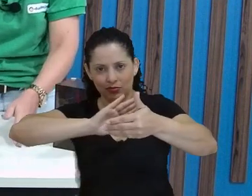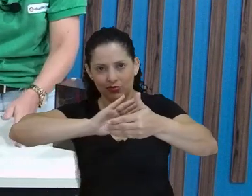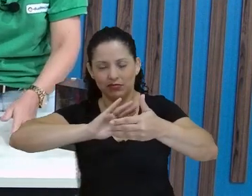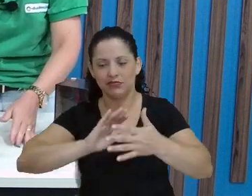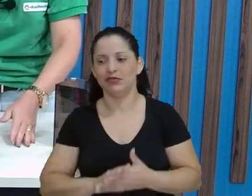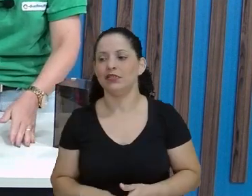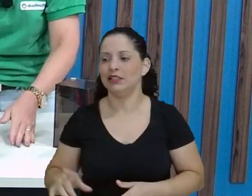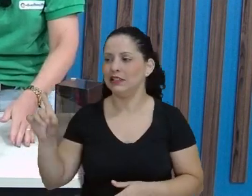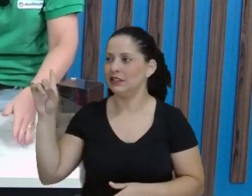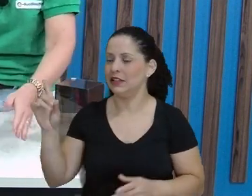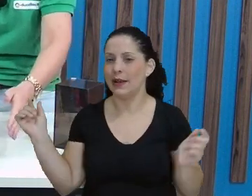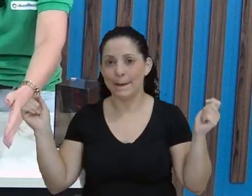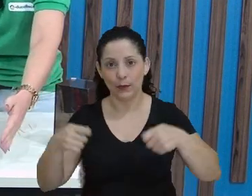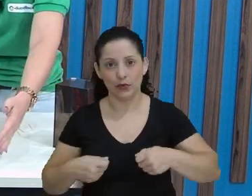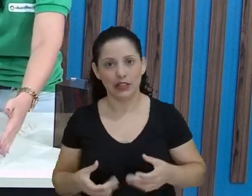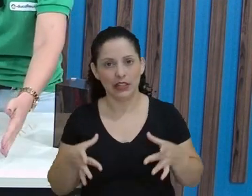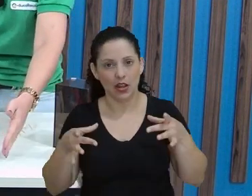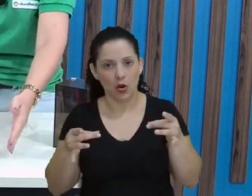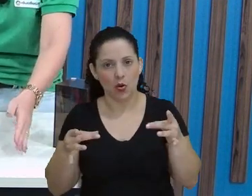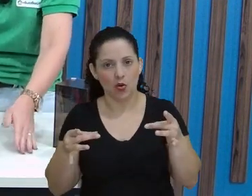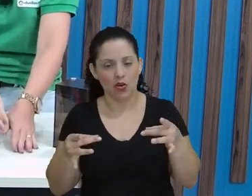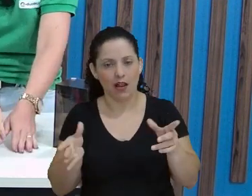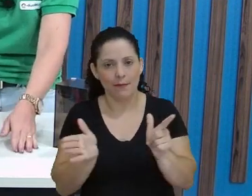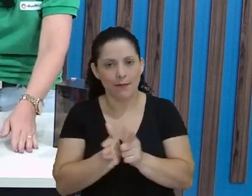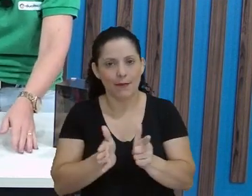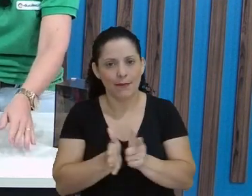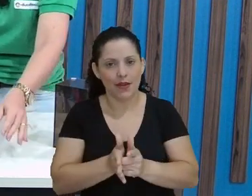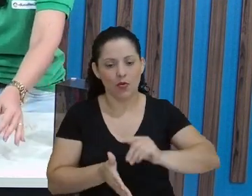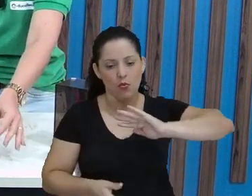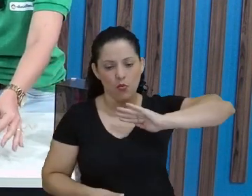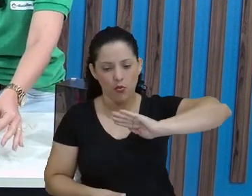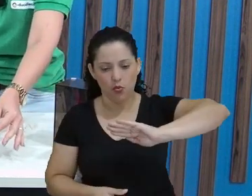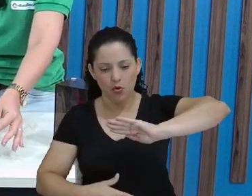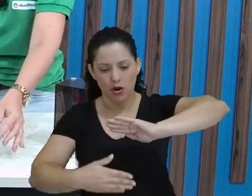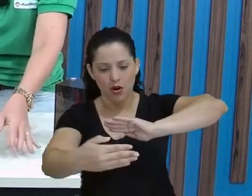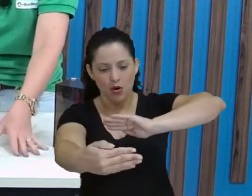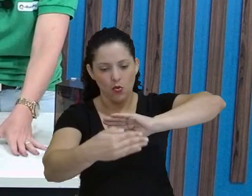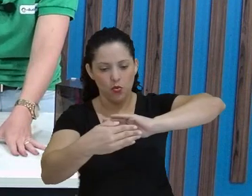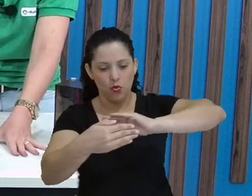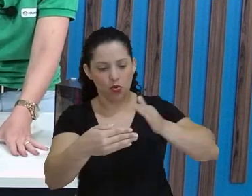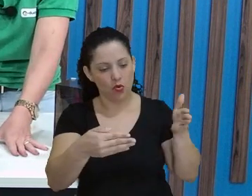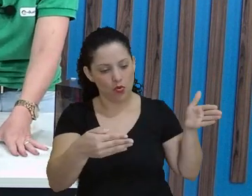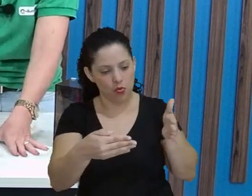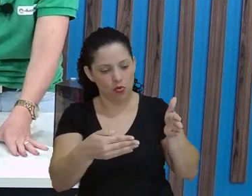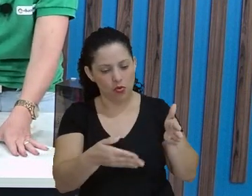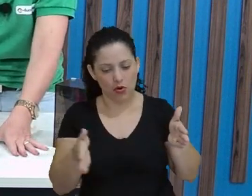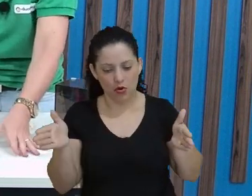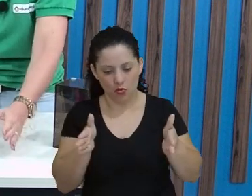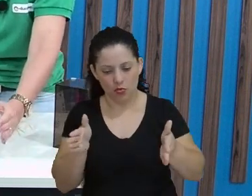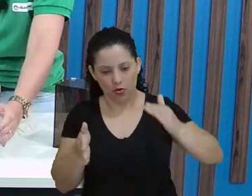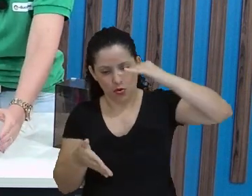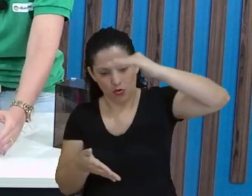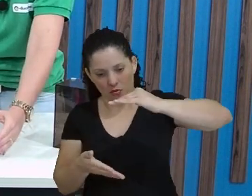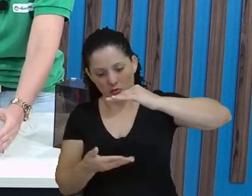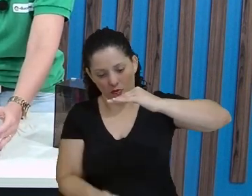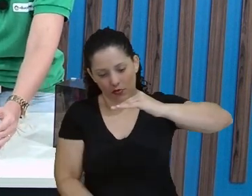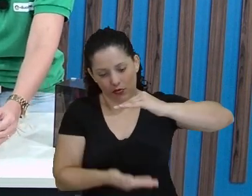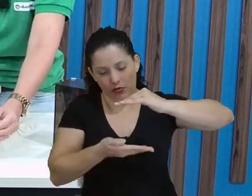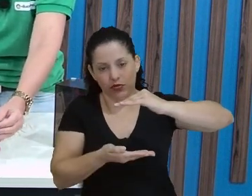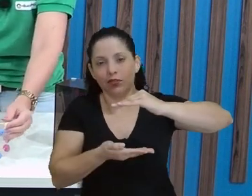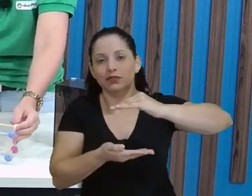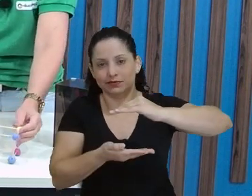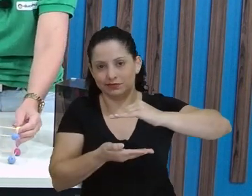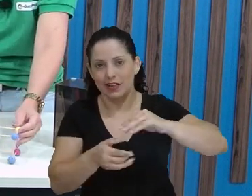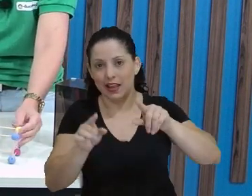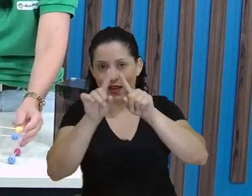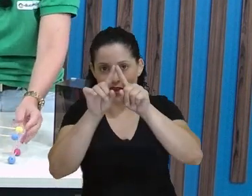faces, colando pedaços de papel nesse formato retangular e quadrado. E